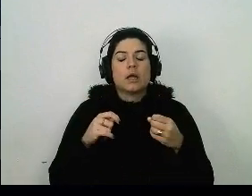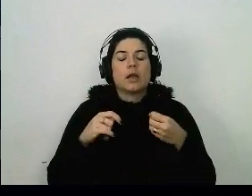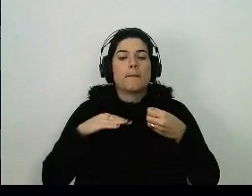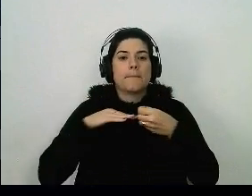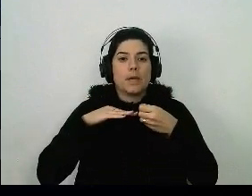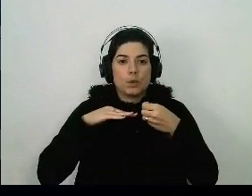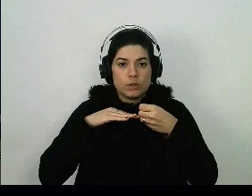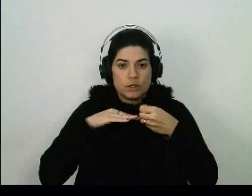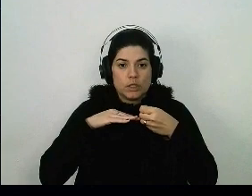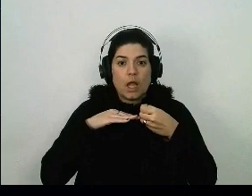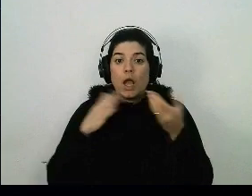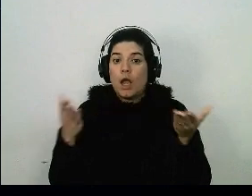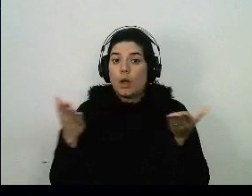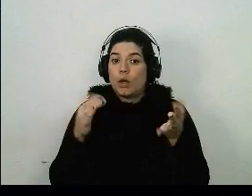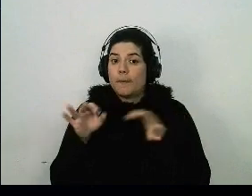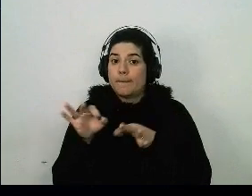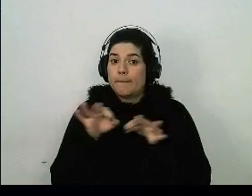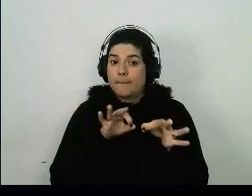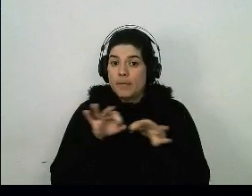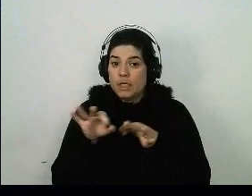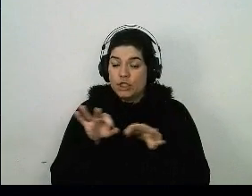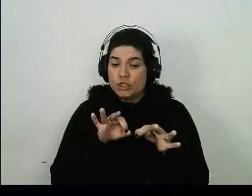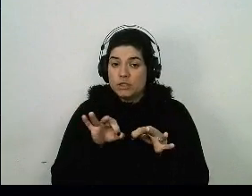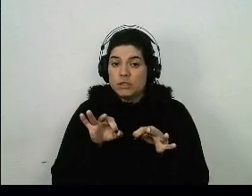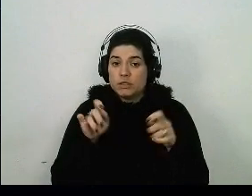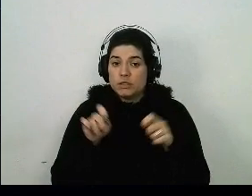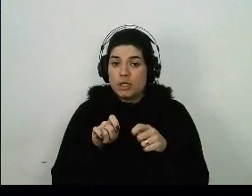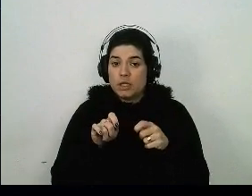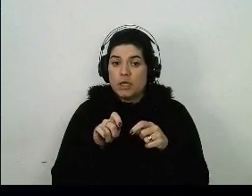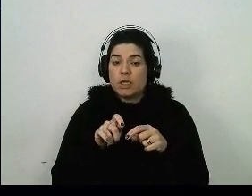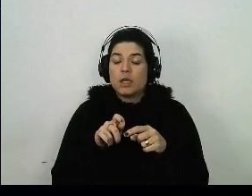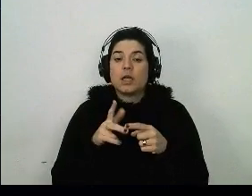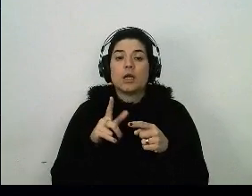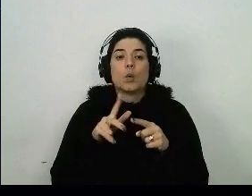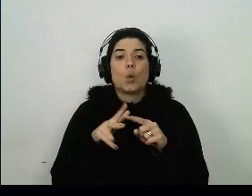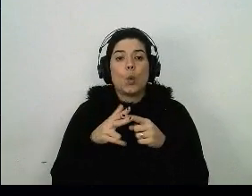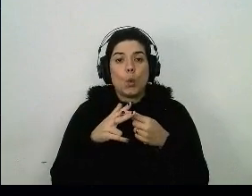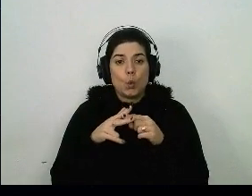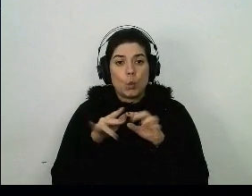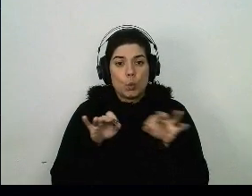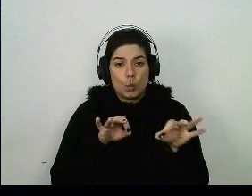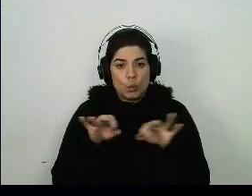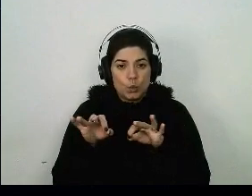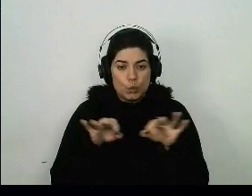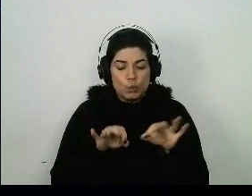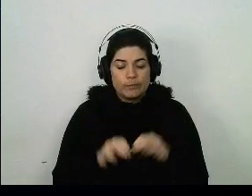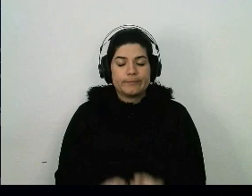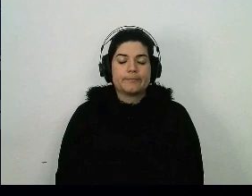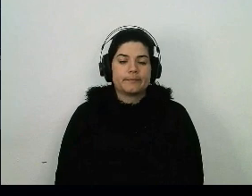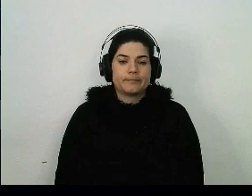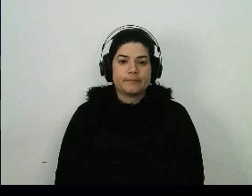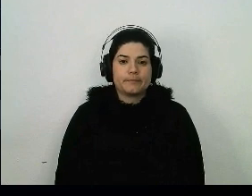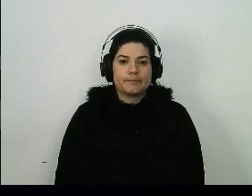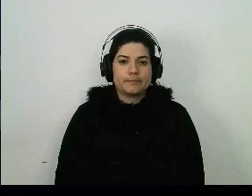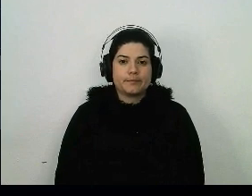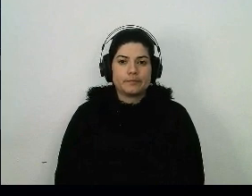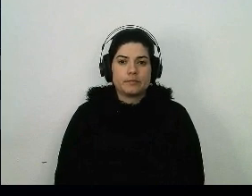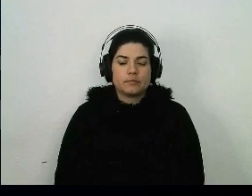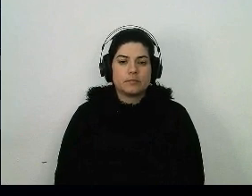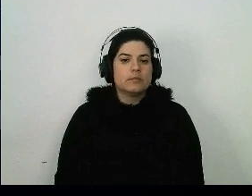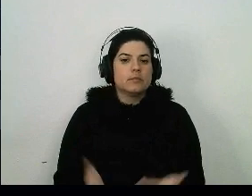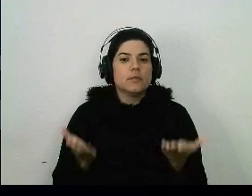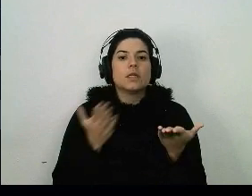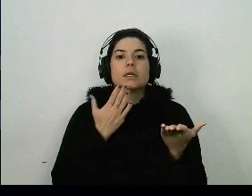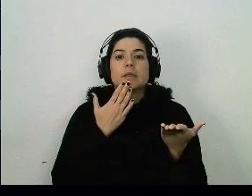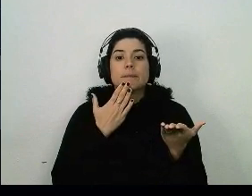Ledger. Clico nesse Configure Ledger. E ele vai pedir